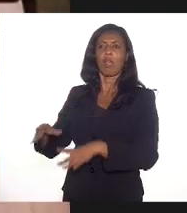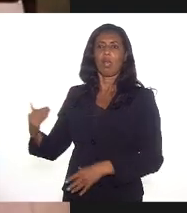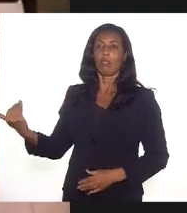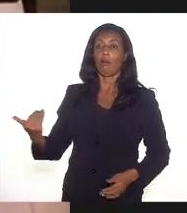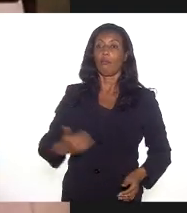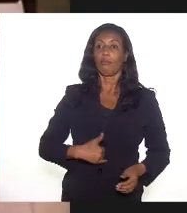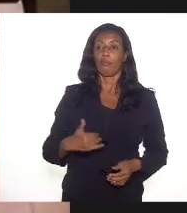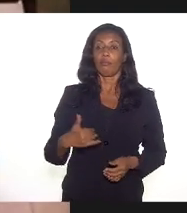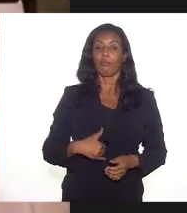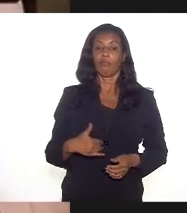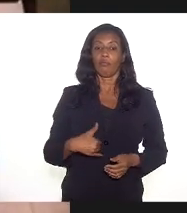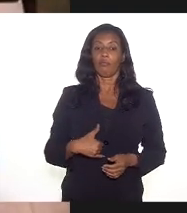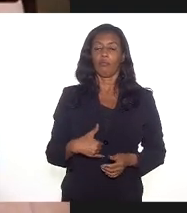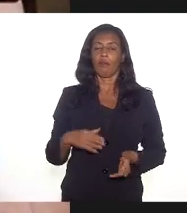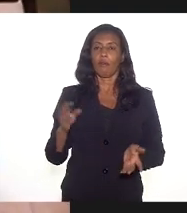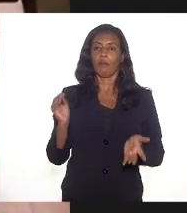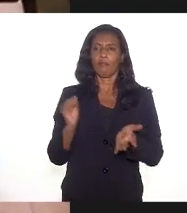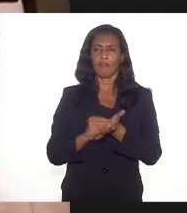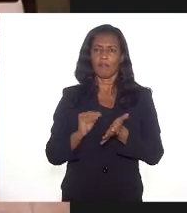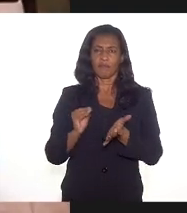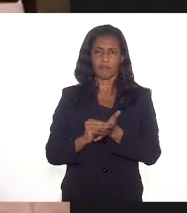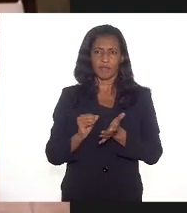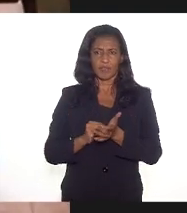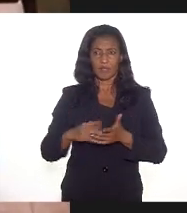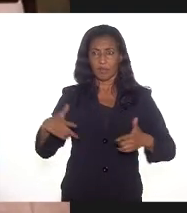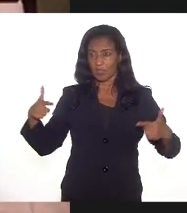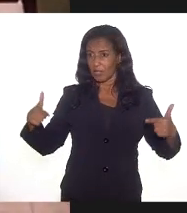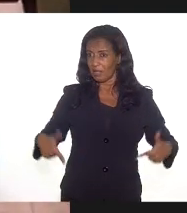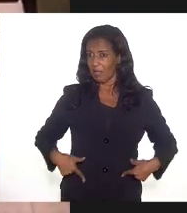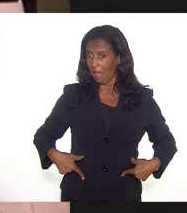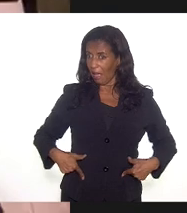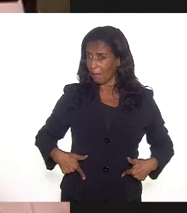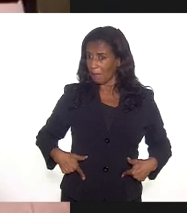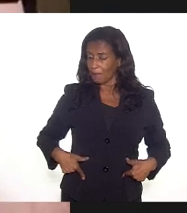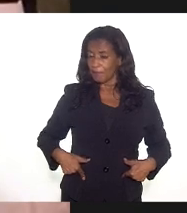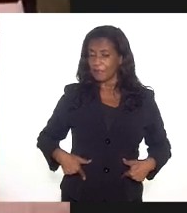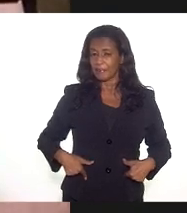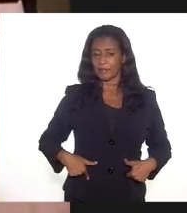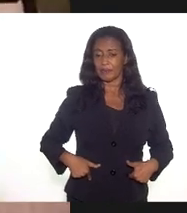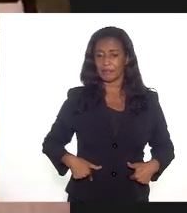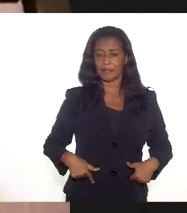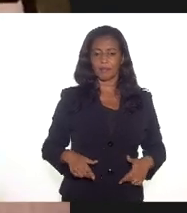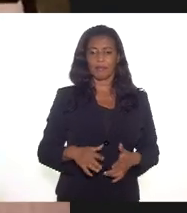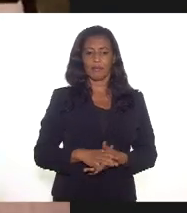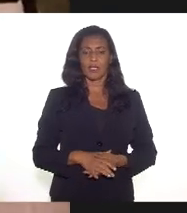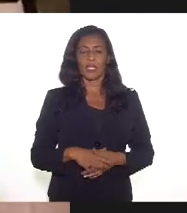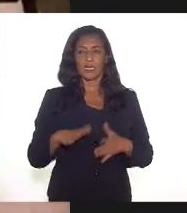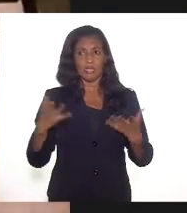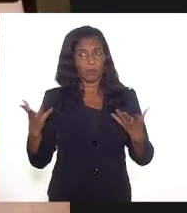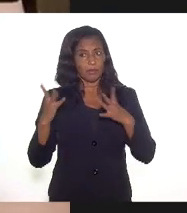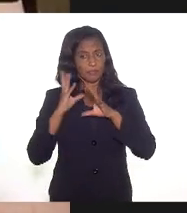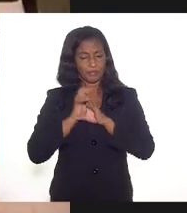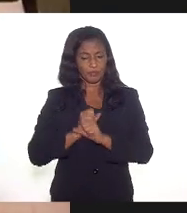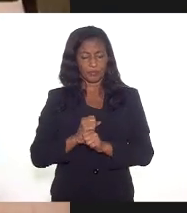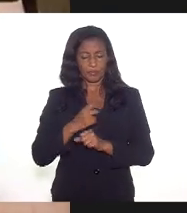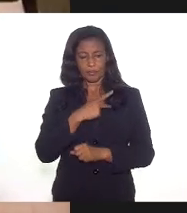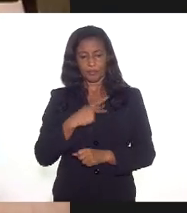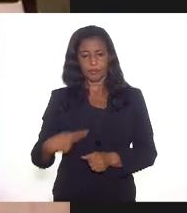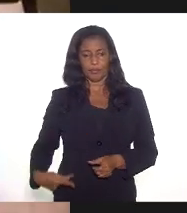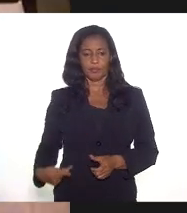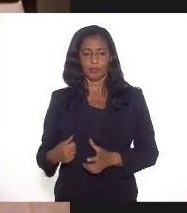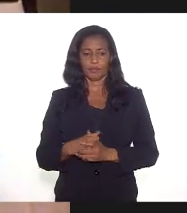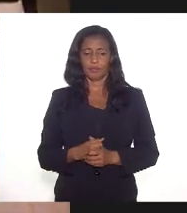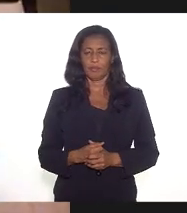fome, da falta agora da sua arma, porque uma vez policial, sempre policial. Então, para terminar, presidente...